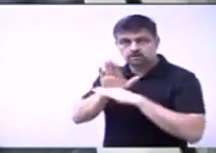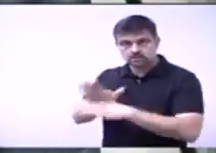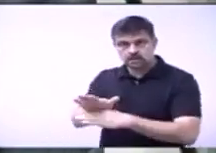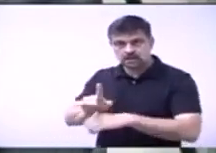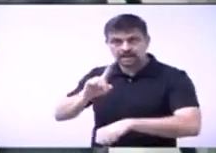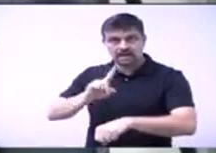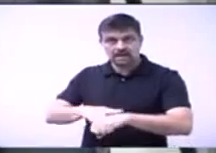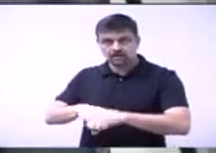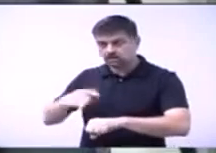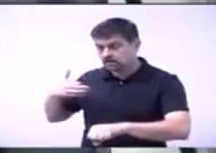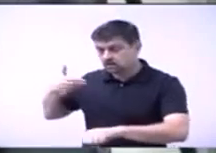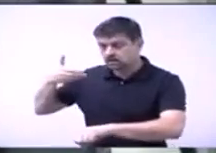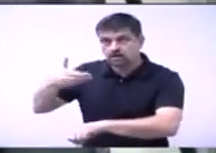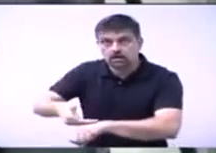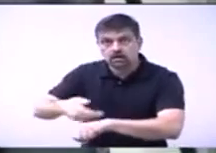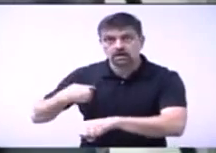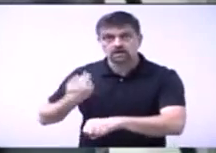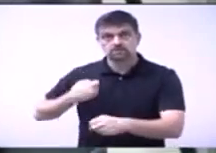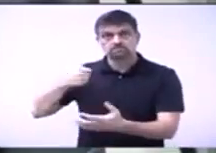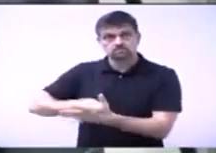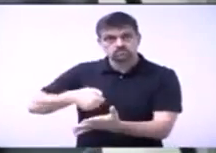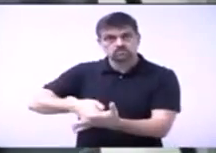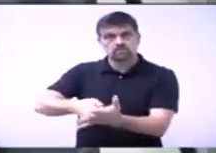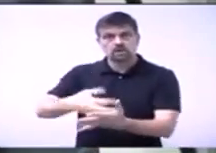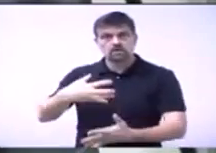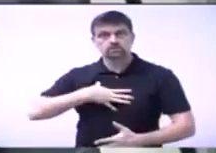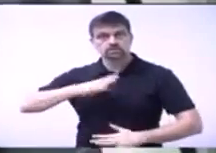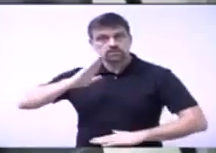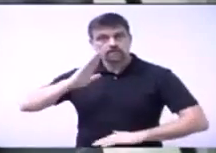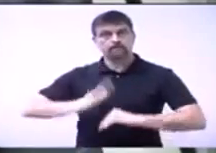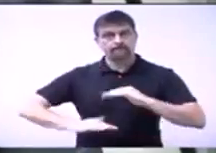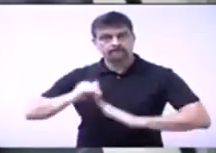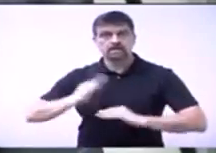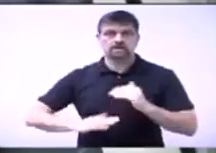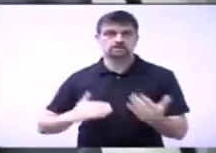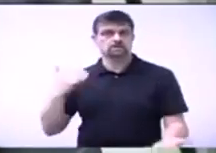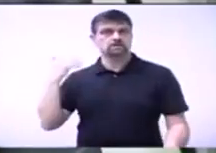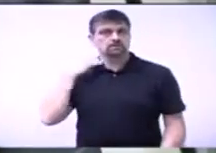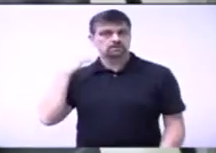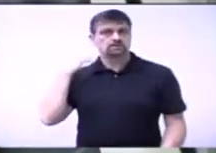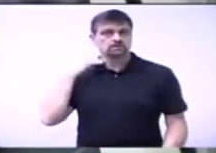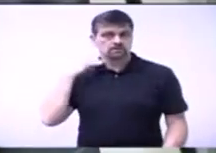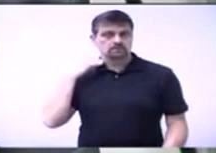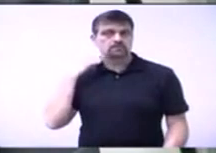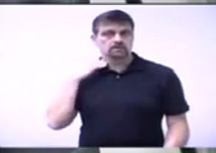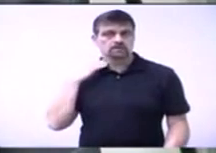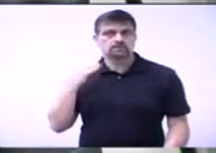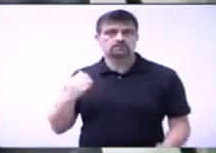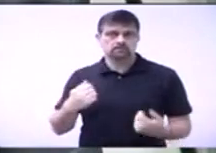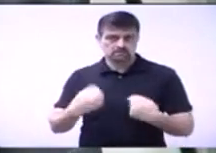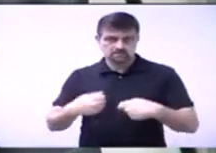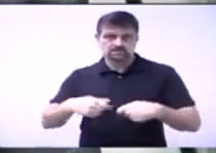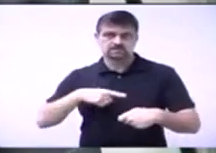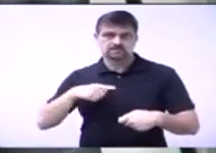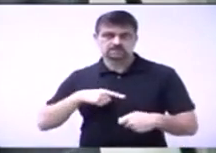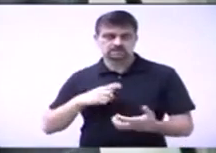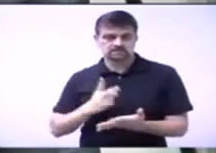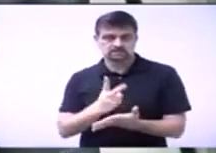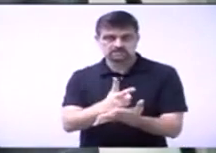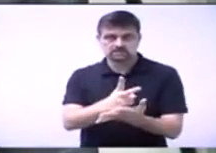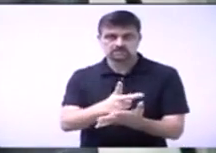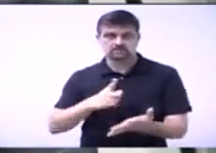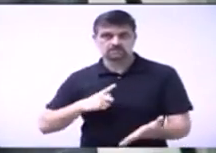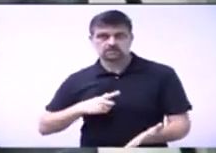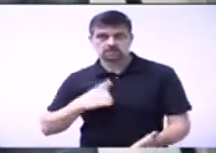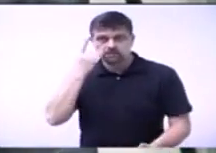chegado o momento também da gente cobrar de maneira um pouco mais efetiva os bancos e as agências bancárias que o tempo todo